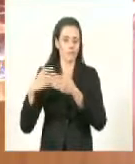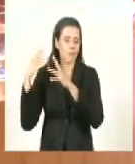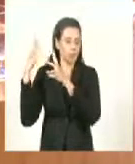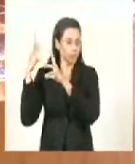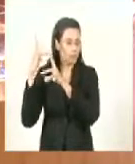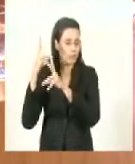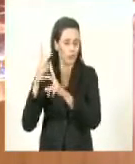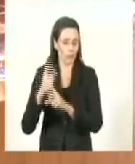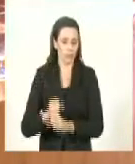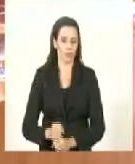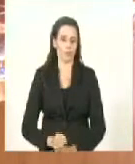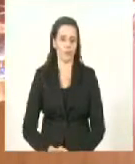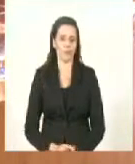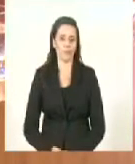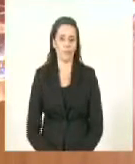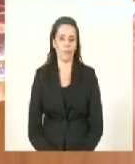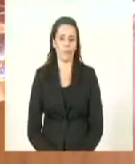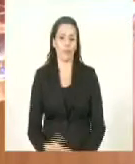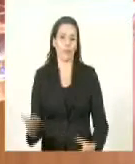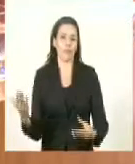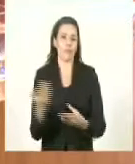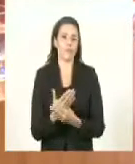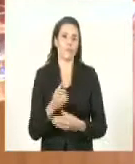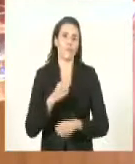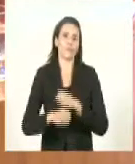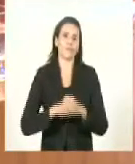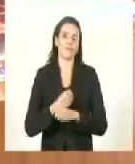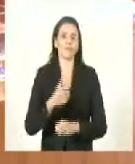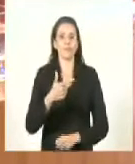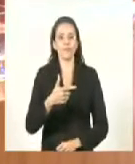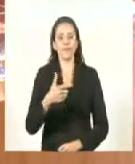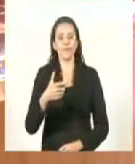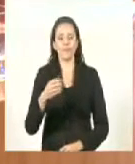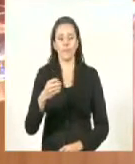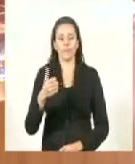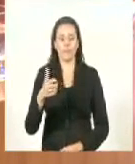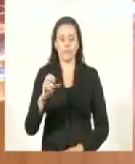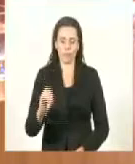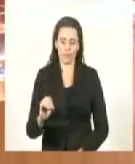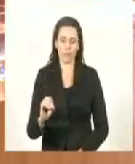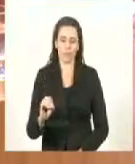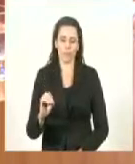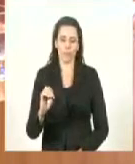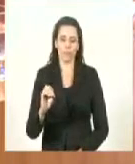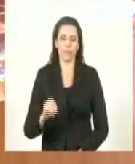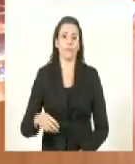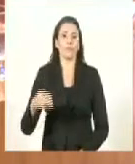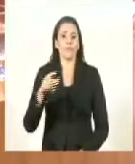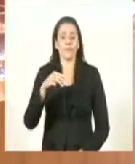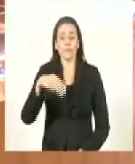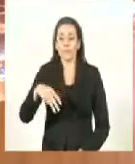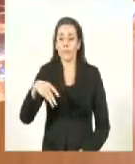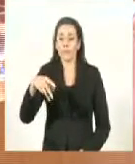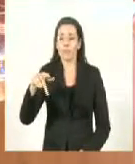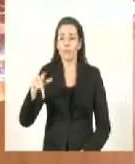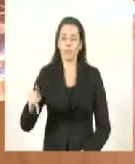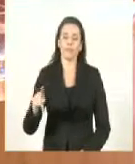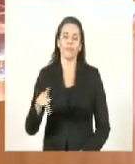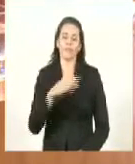Uma ação de 2010 do Ministério Público identificou irregularidades que vinham acontecendo